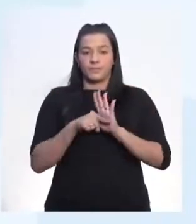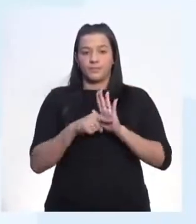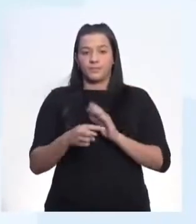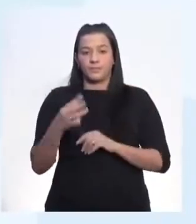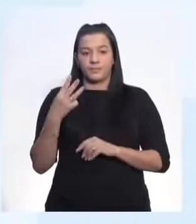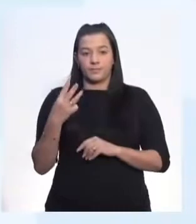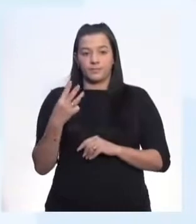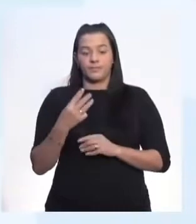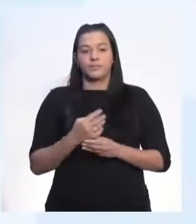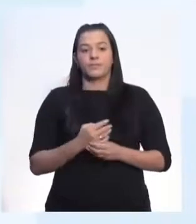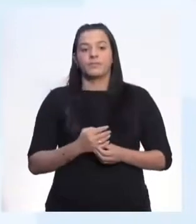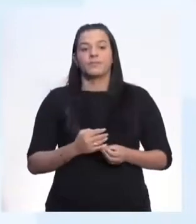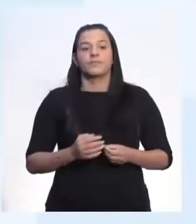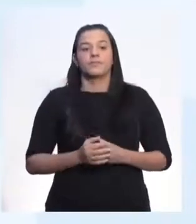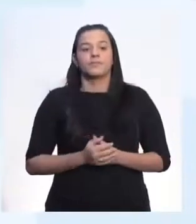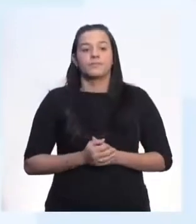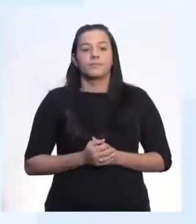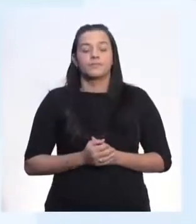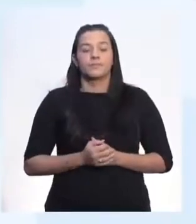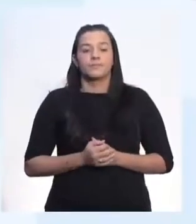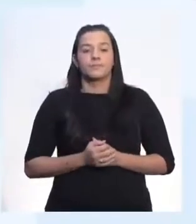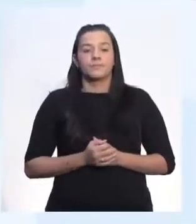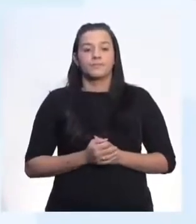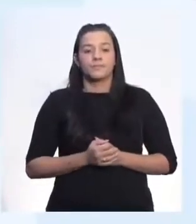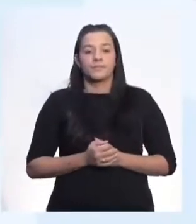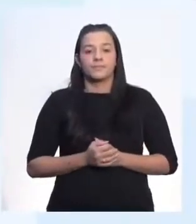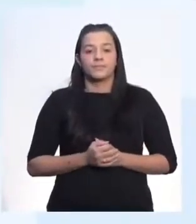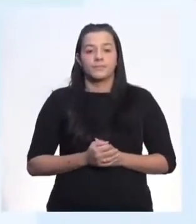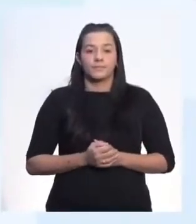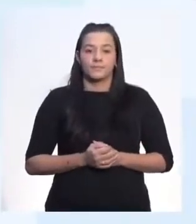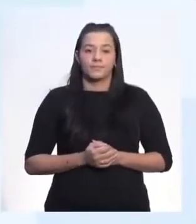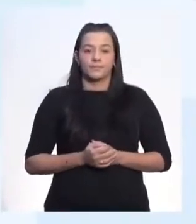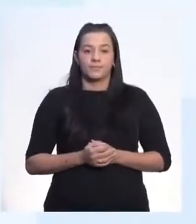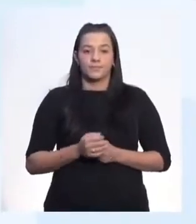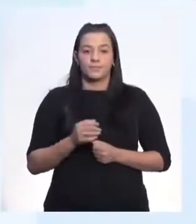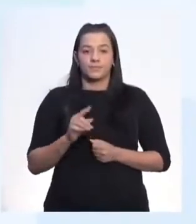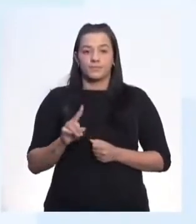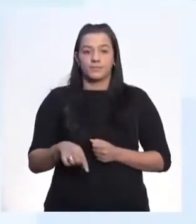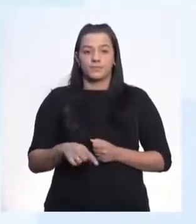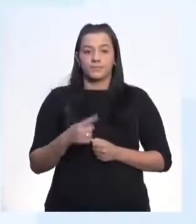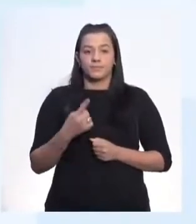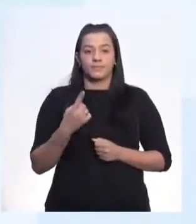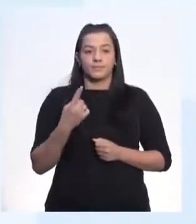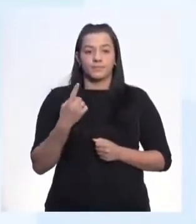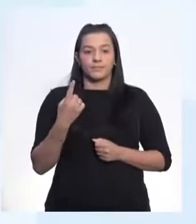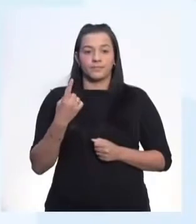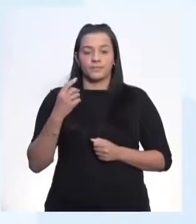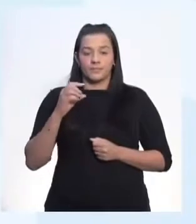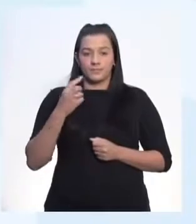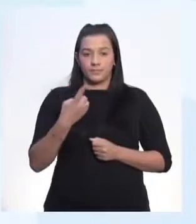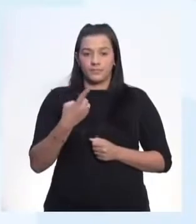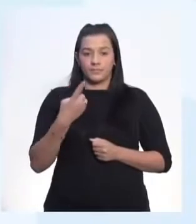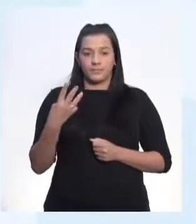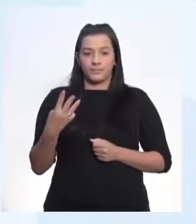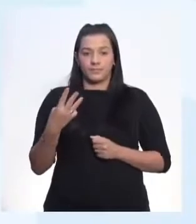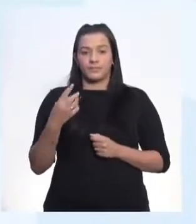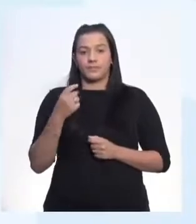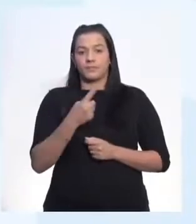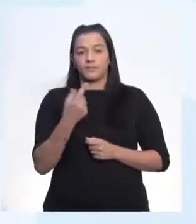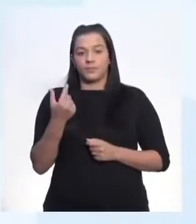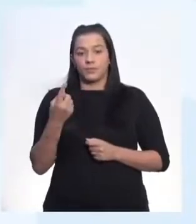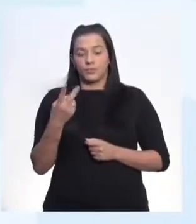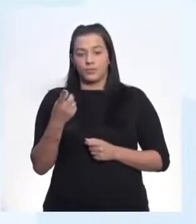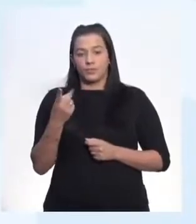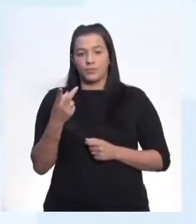3 fatorial. Como 13 menos 3 dá 10, eu vou desenvolver o 13